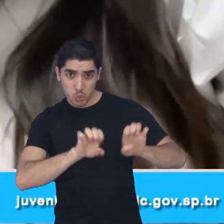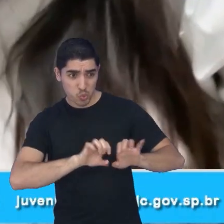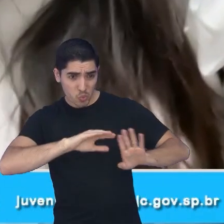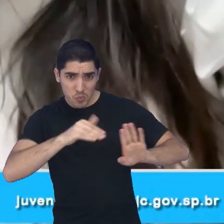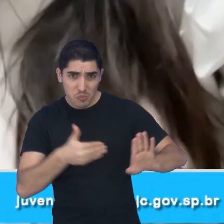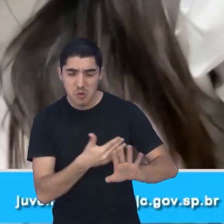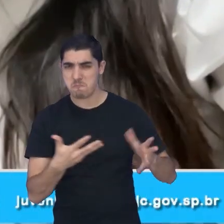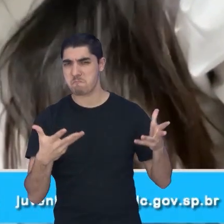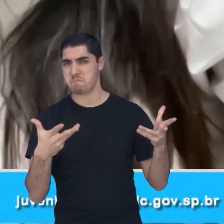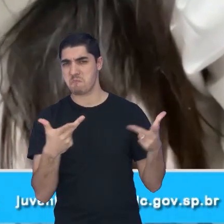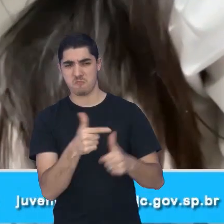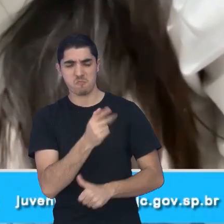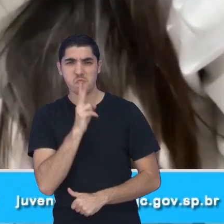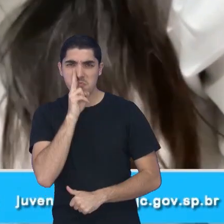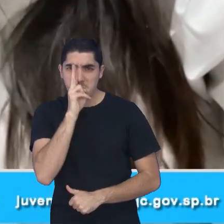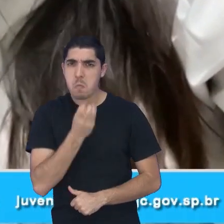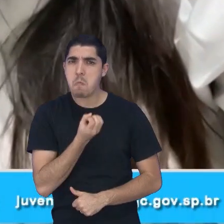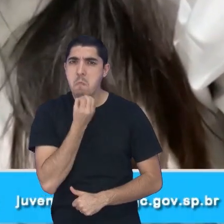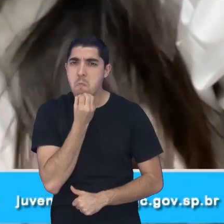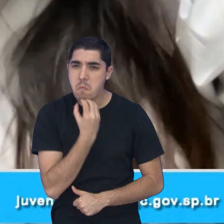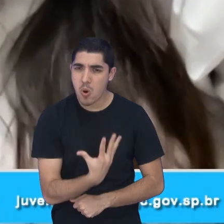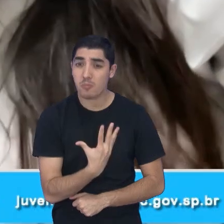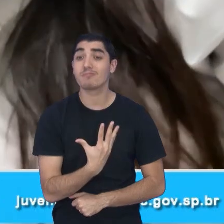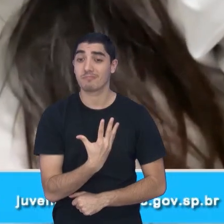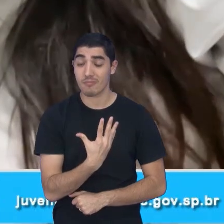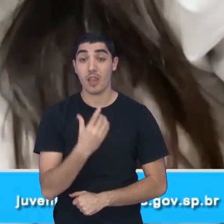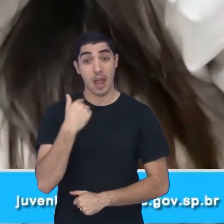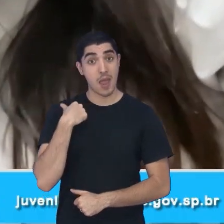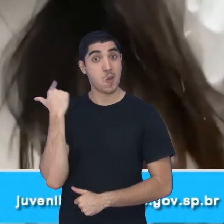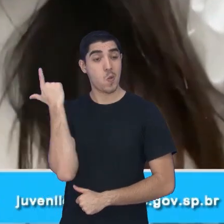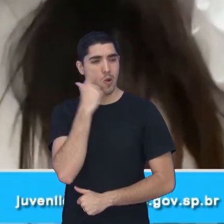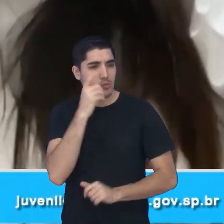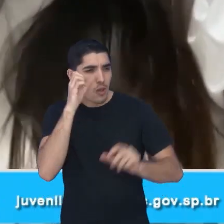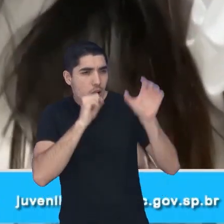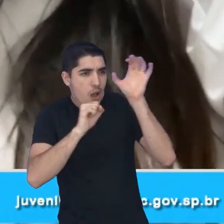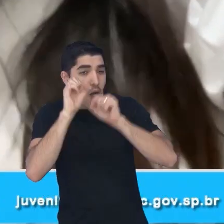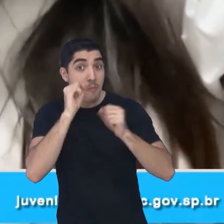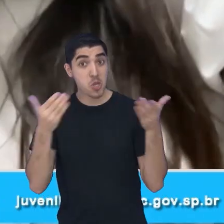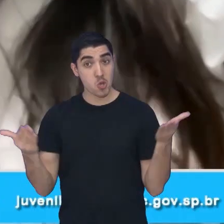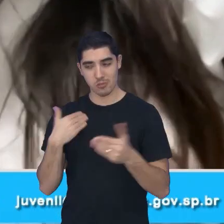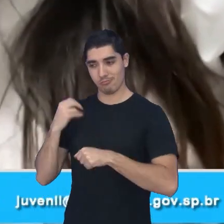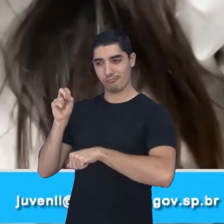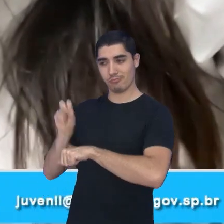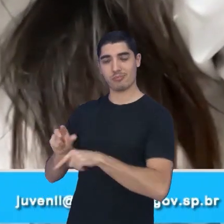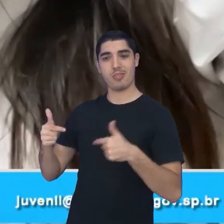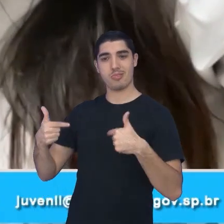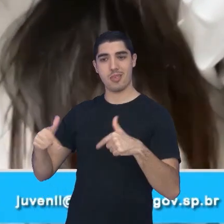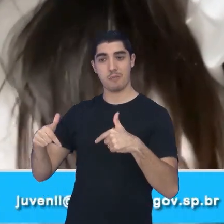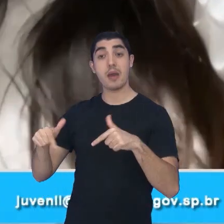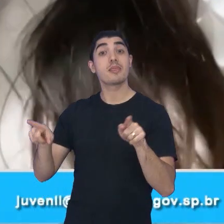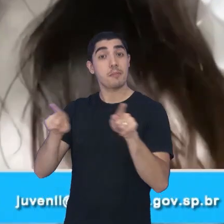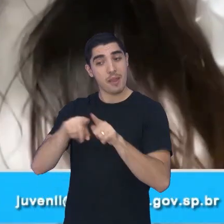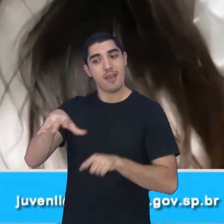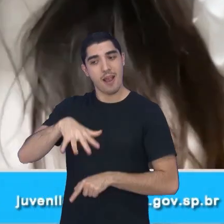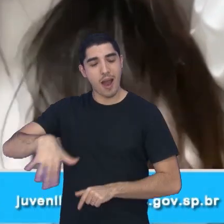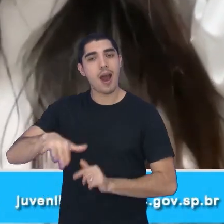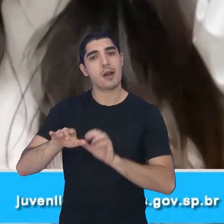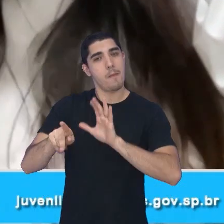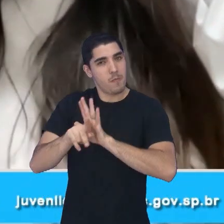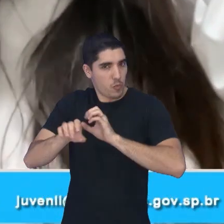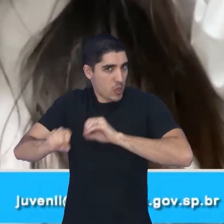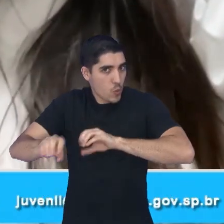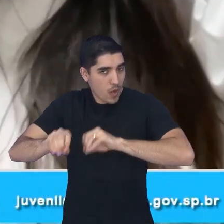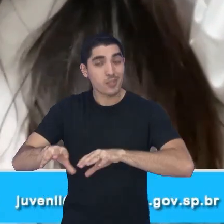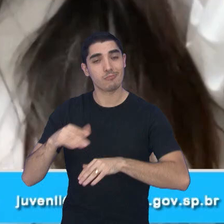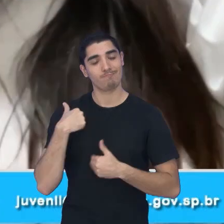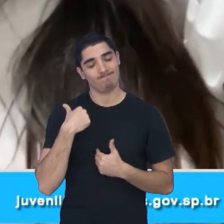processual, para estar atuando no campo e mercado de trabalho hoje em dia, bem como na área acadêmica. Eu sou muito, muito, muito grata